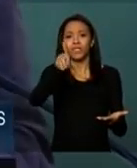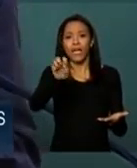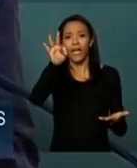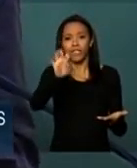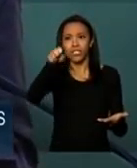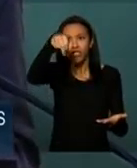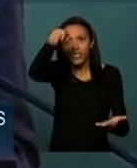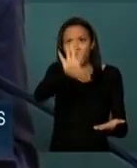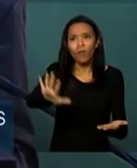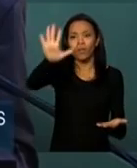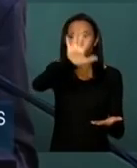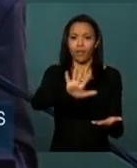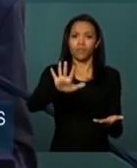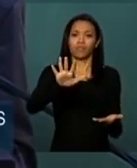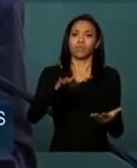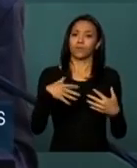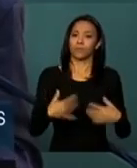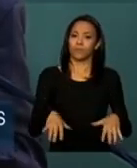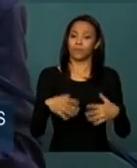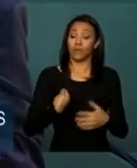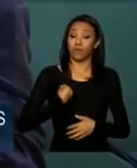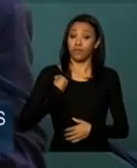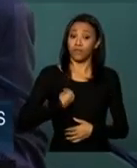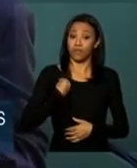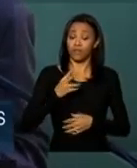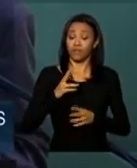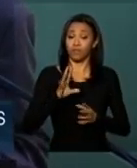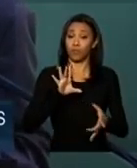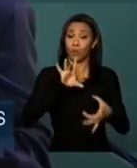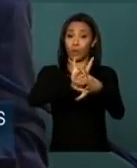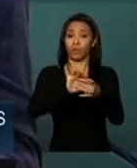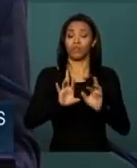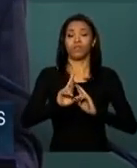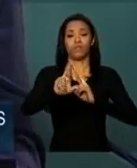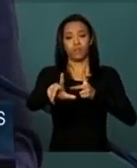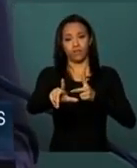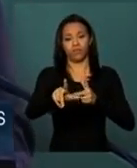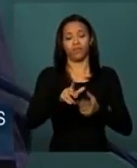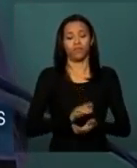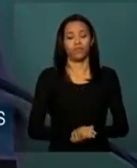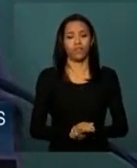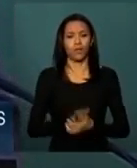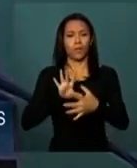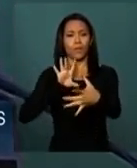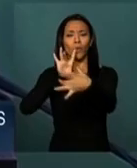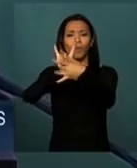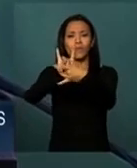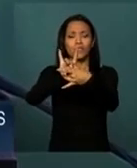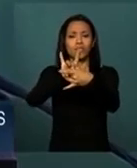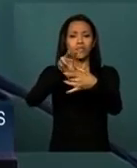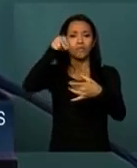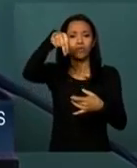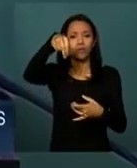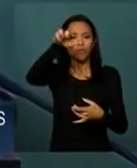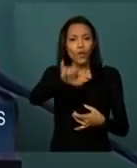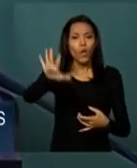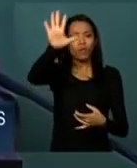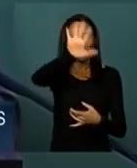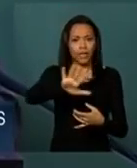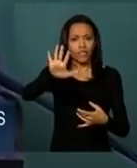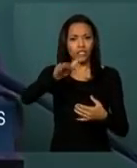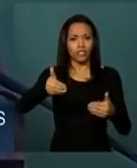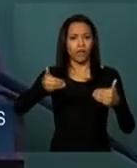Nordeste, vive hoje uma realidade diferente. Uma realidade de um Nordeste que avança